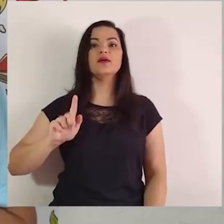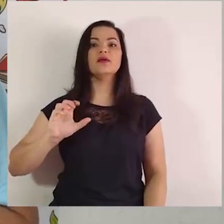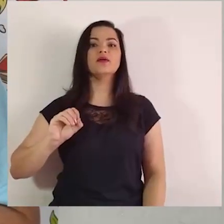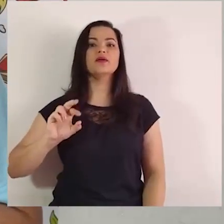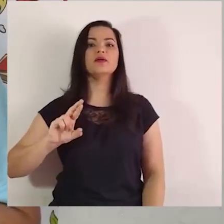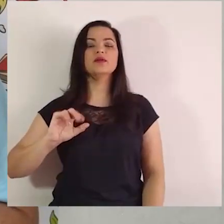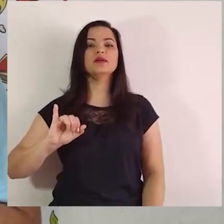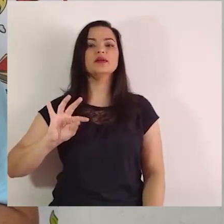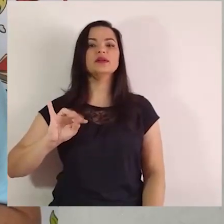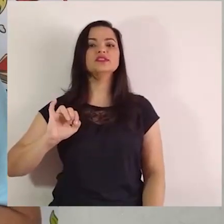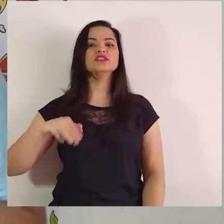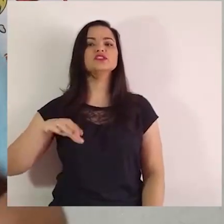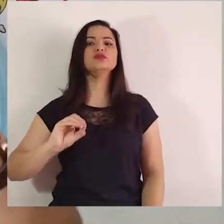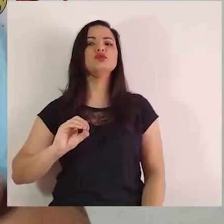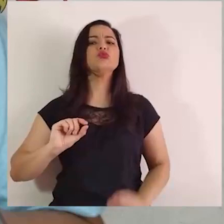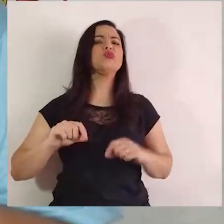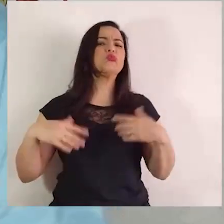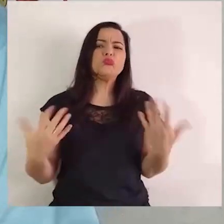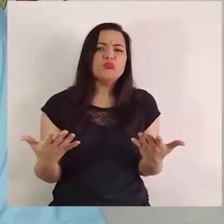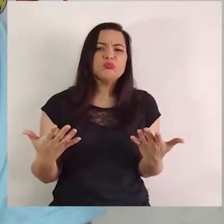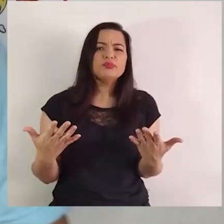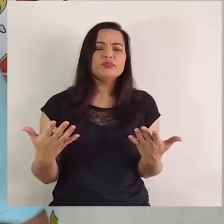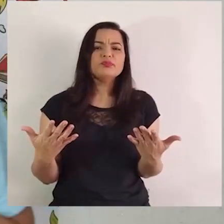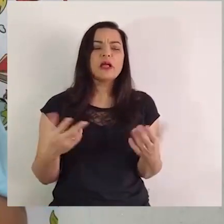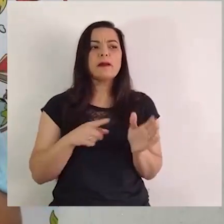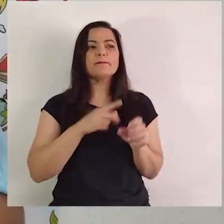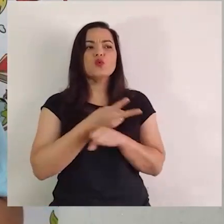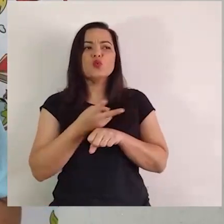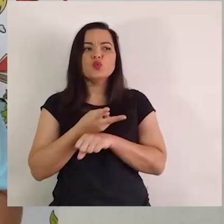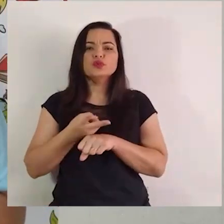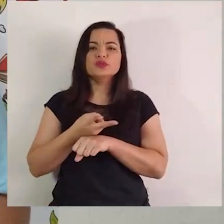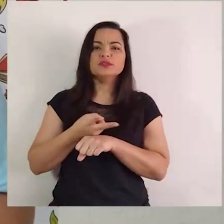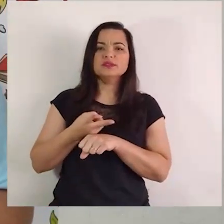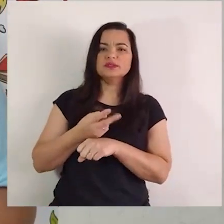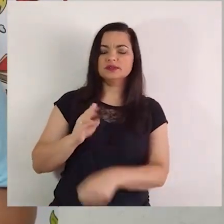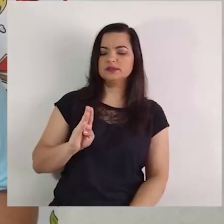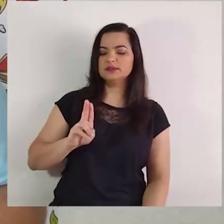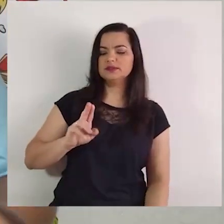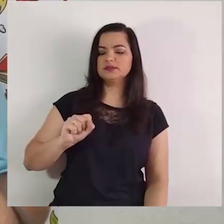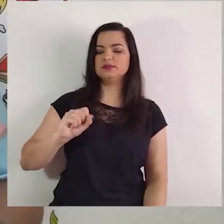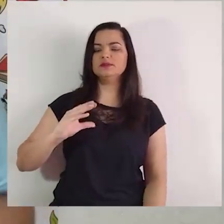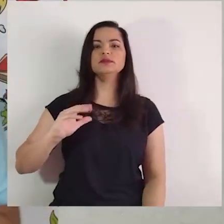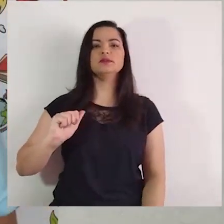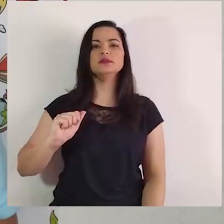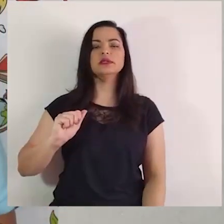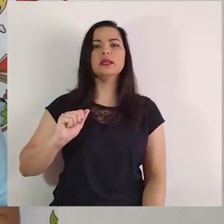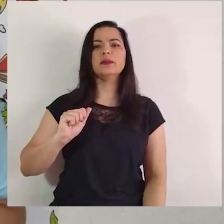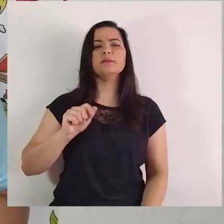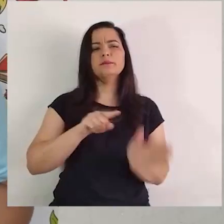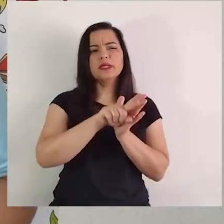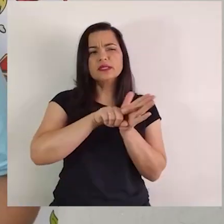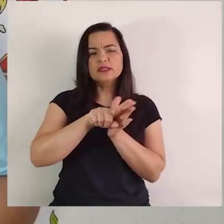Algoritmo. Isso mesmo. O que é um algoritmo de busca? Então, pesquisem